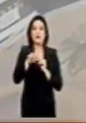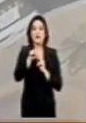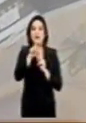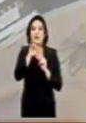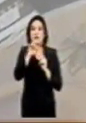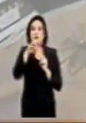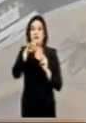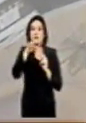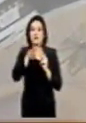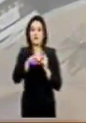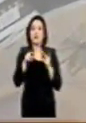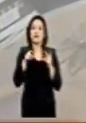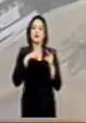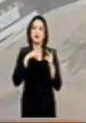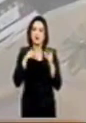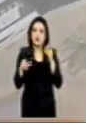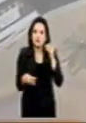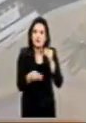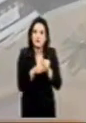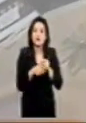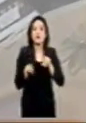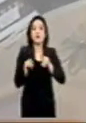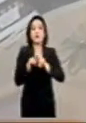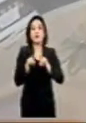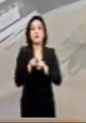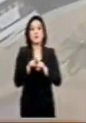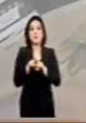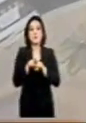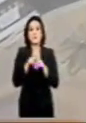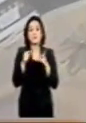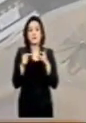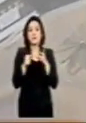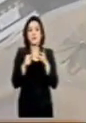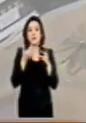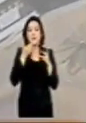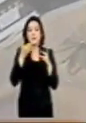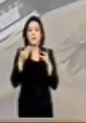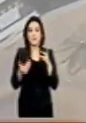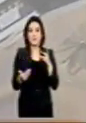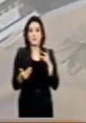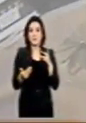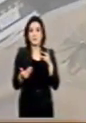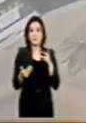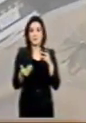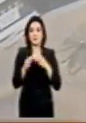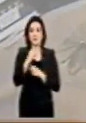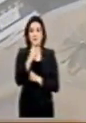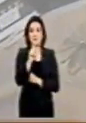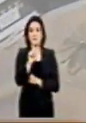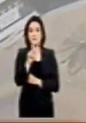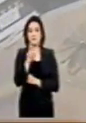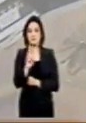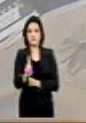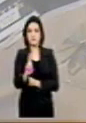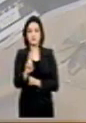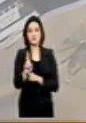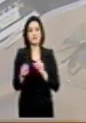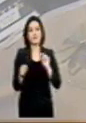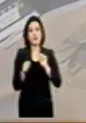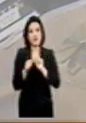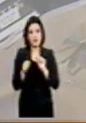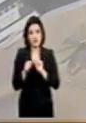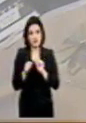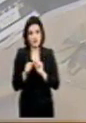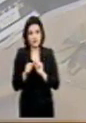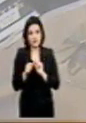na reclamação, bem como do pedido que a Procuradoria-Geral da República vem deduzindo